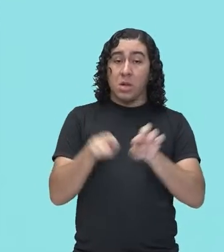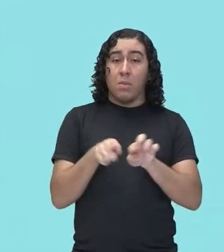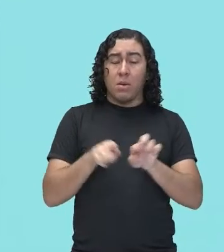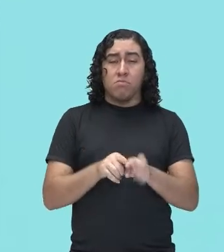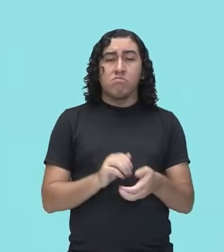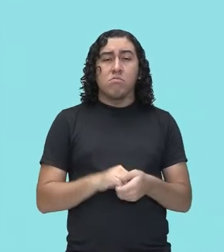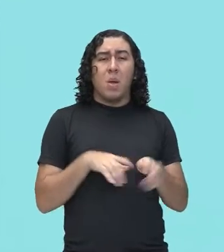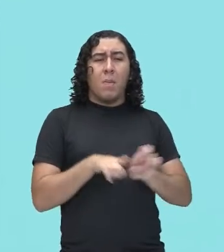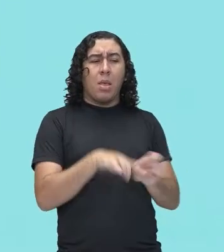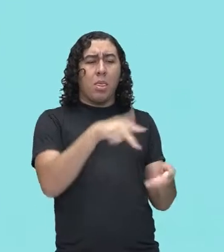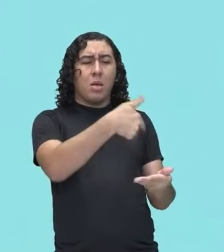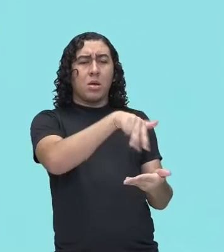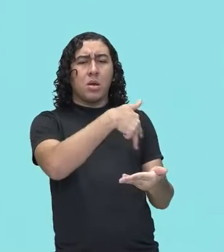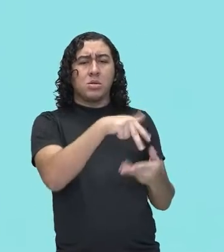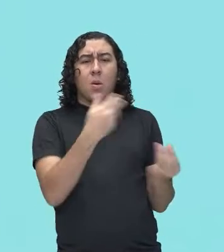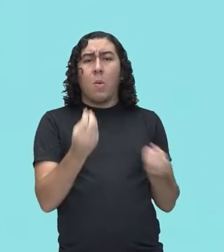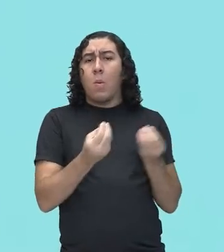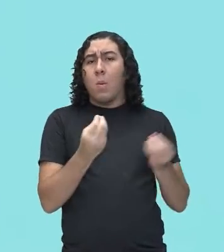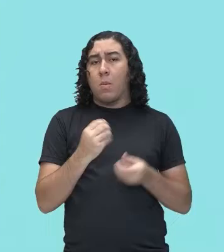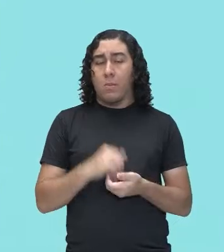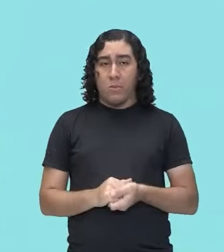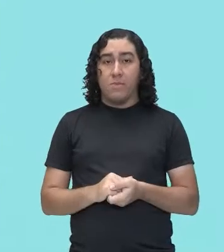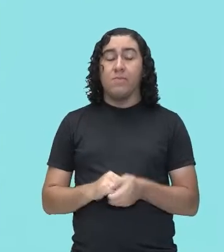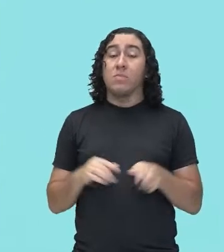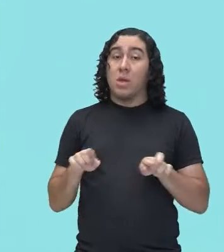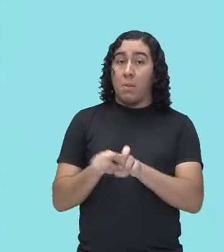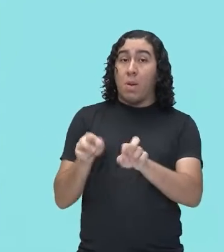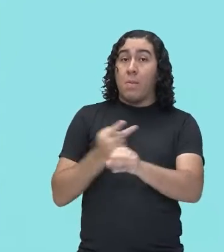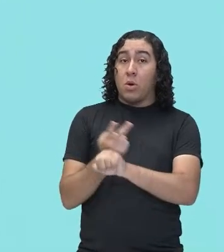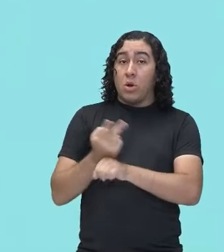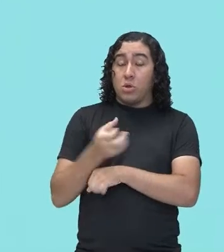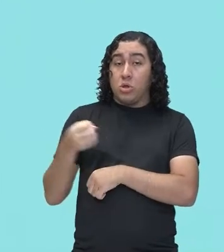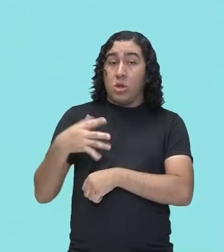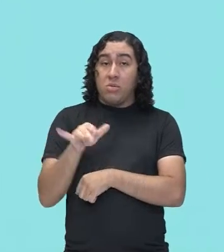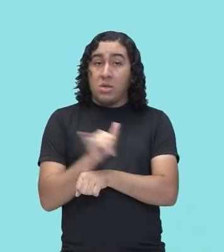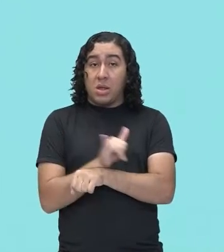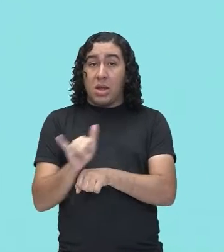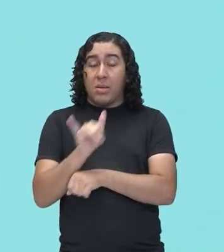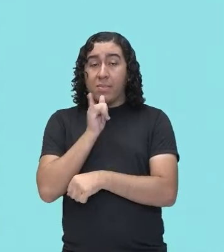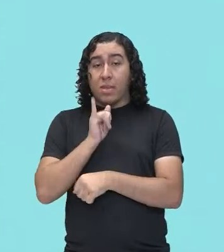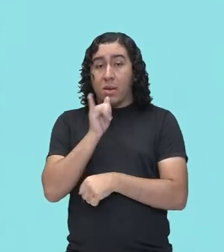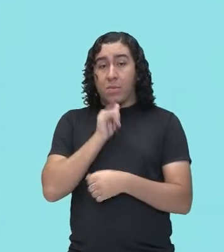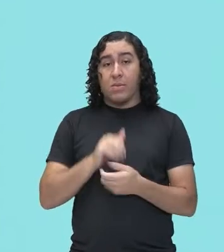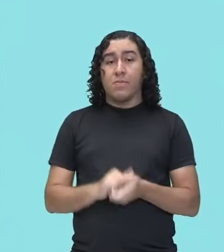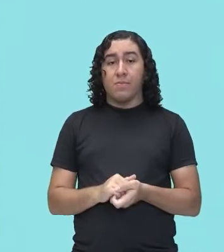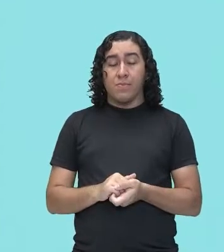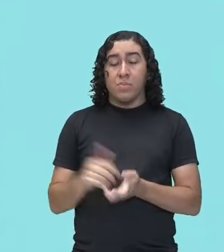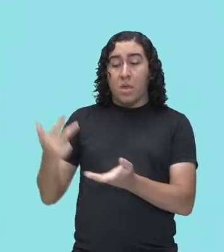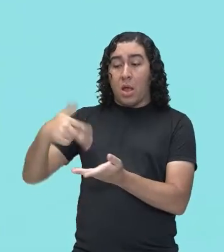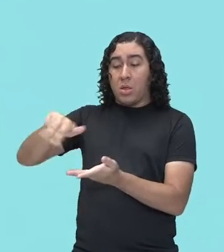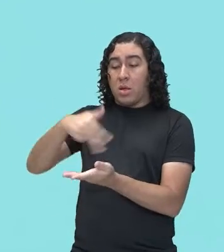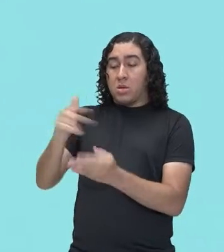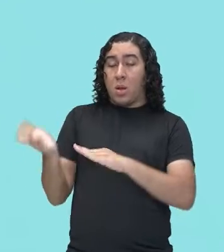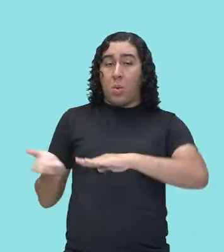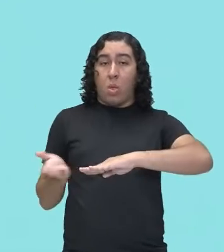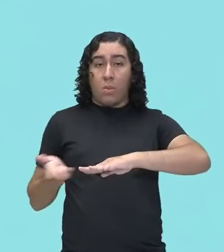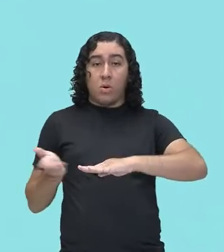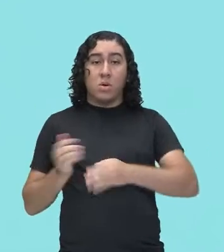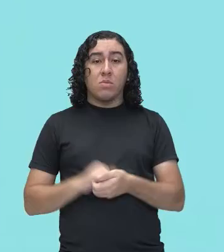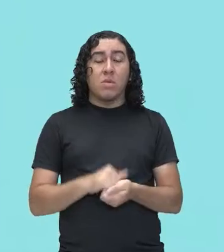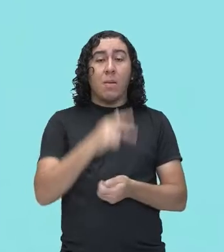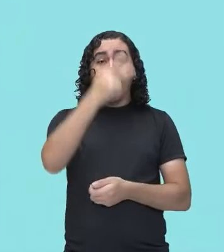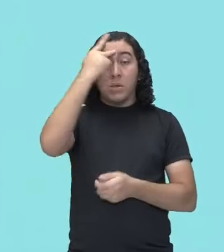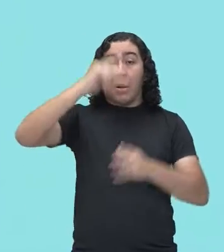dança, como é que é? Ele também está buscando novas formas. Por exemplo, na dança contemporânea, os